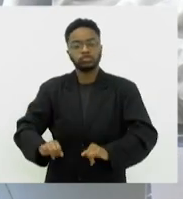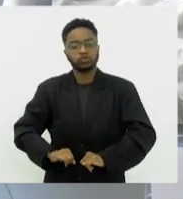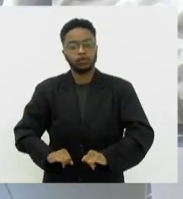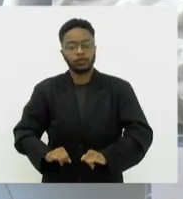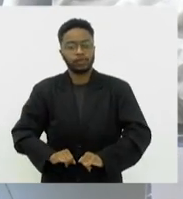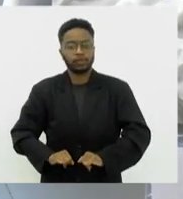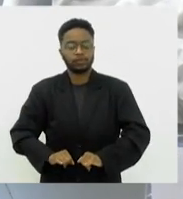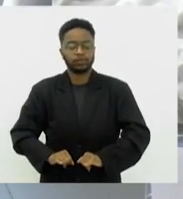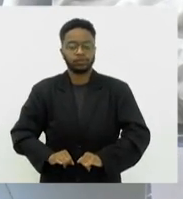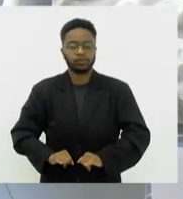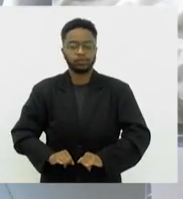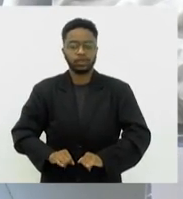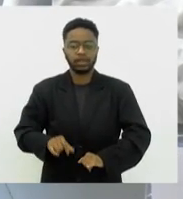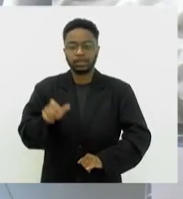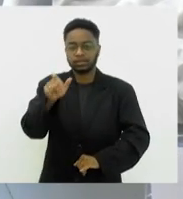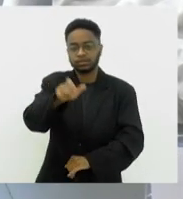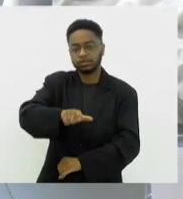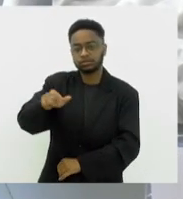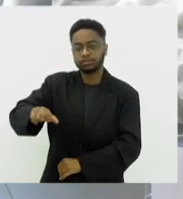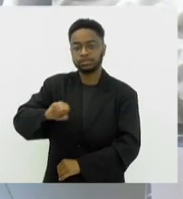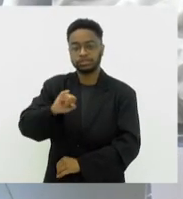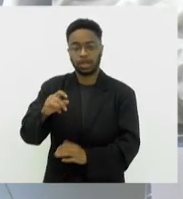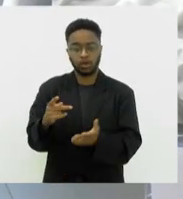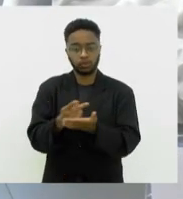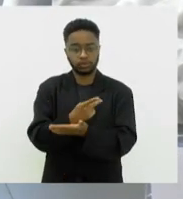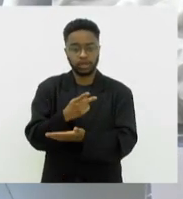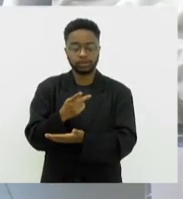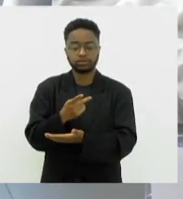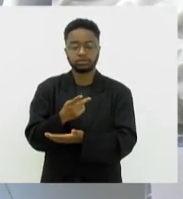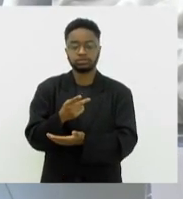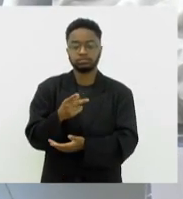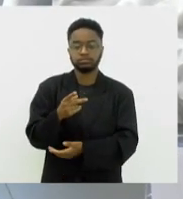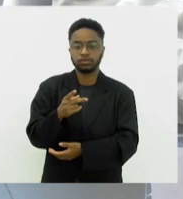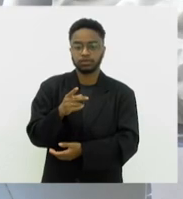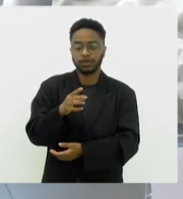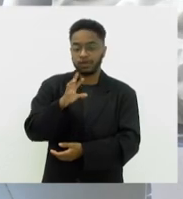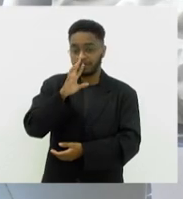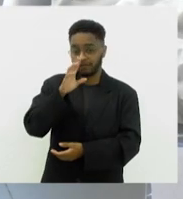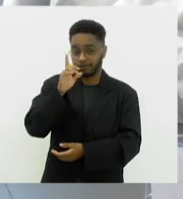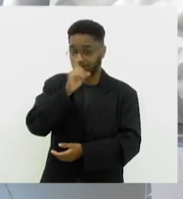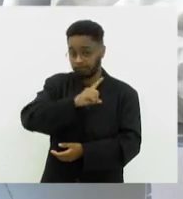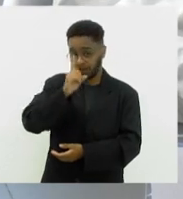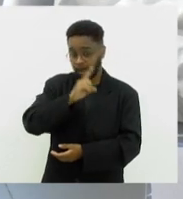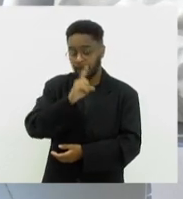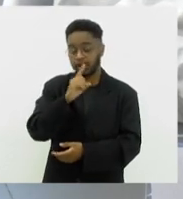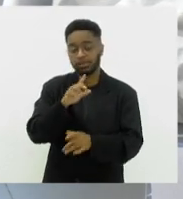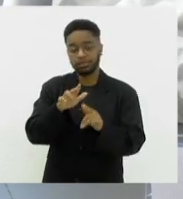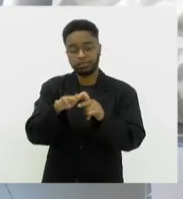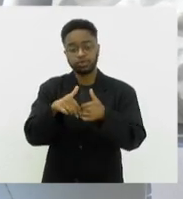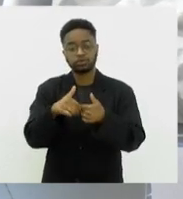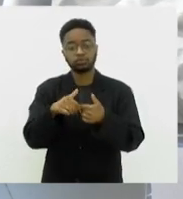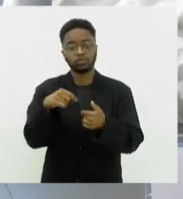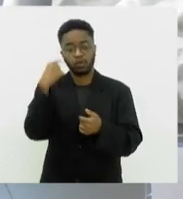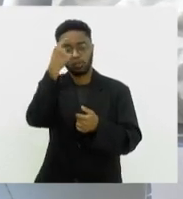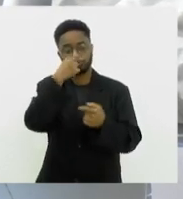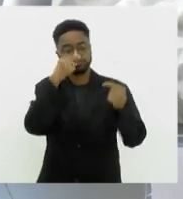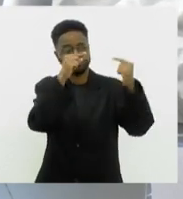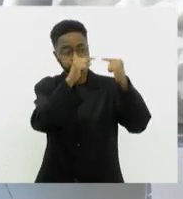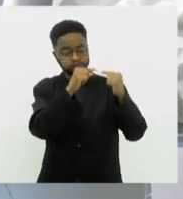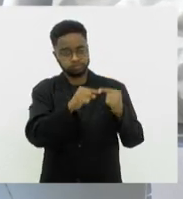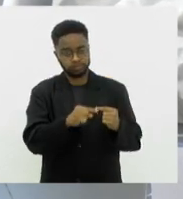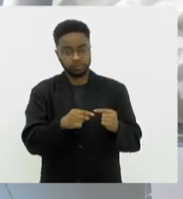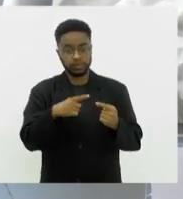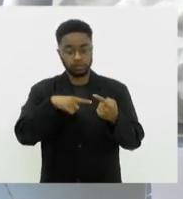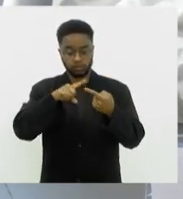das vítimas dos erros ocorridos do reconhecimento de pessoas através do emprego de fotografia destaca-se aqui dois dos